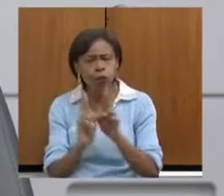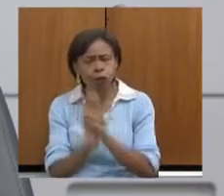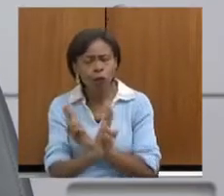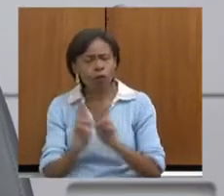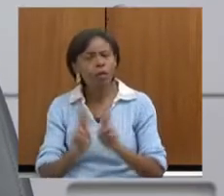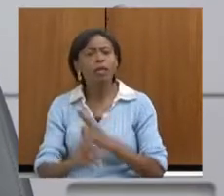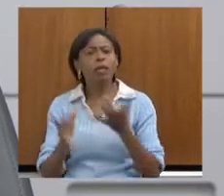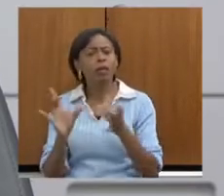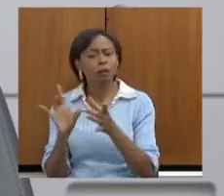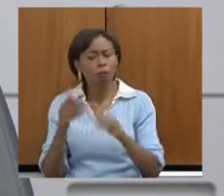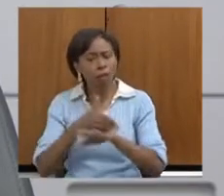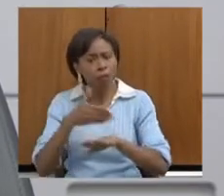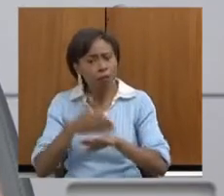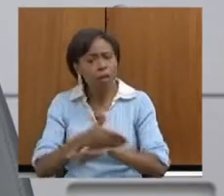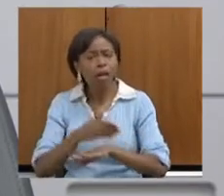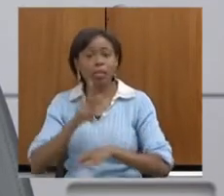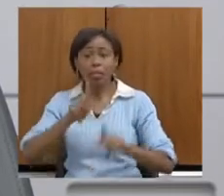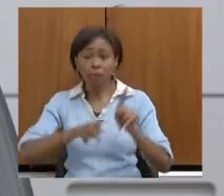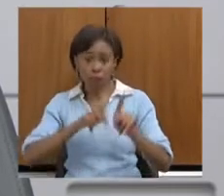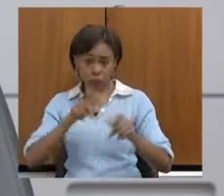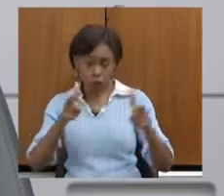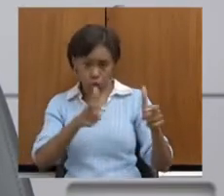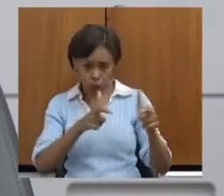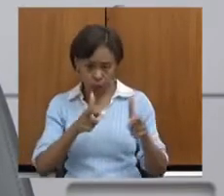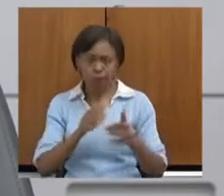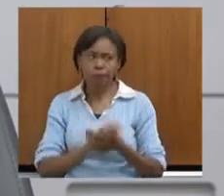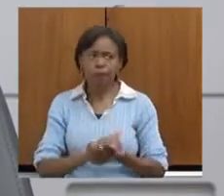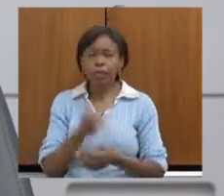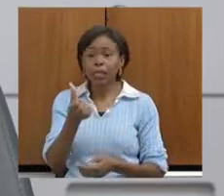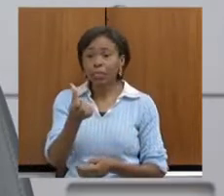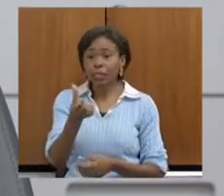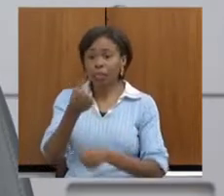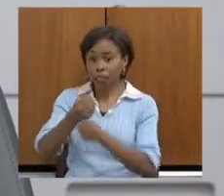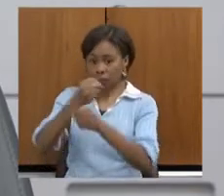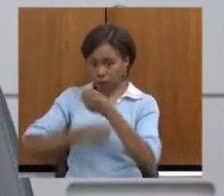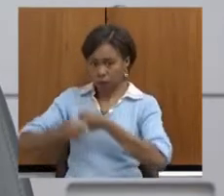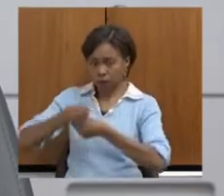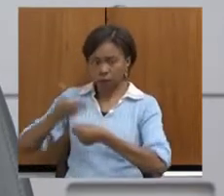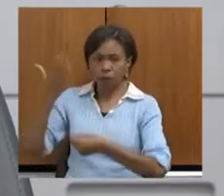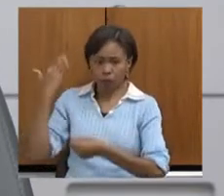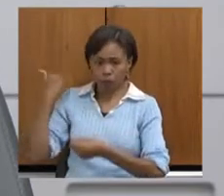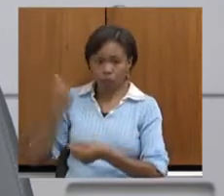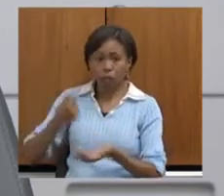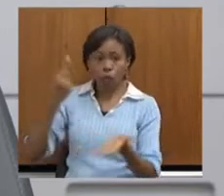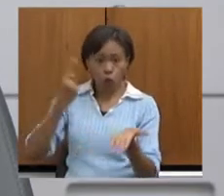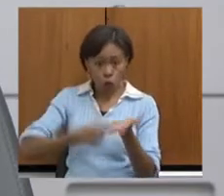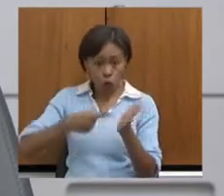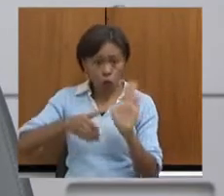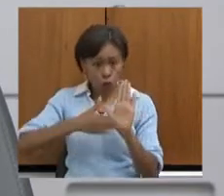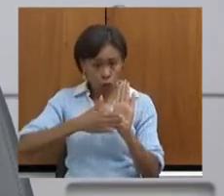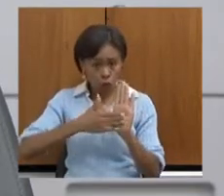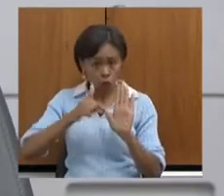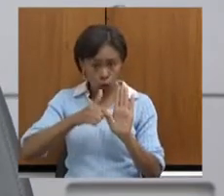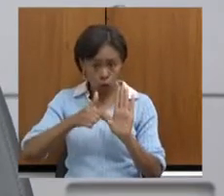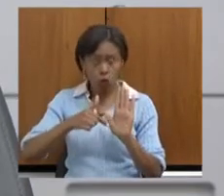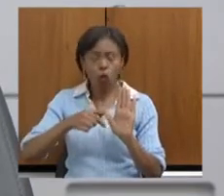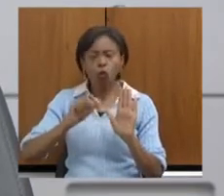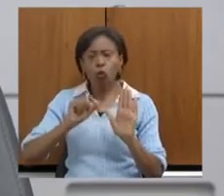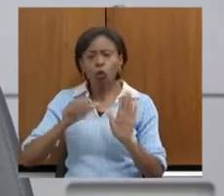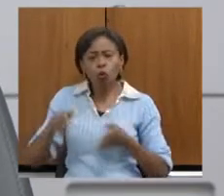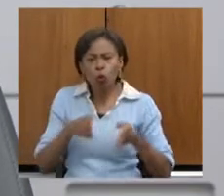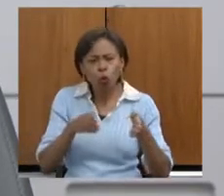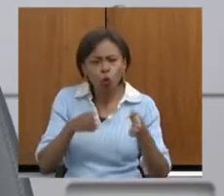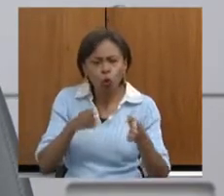que afetam as suas vidas as seis anos atrás quando foram formulados os acordos que dão corpo o procedimento preparatório do Rio Doce